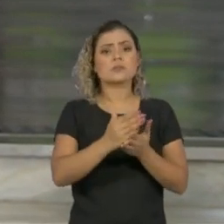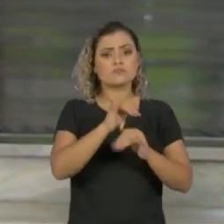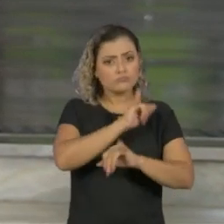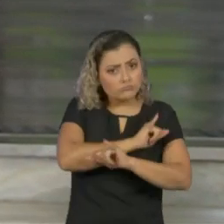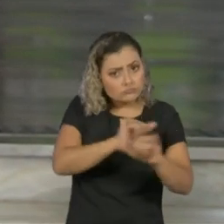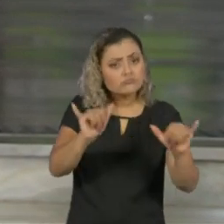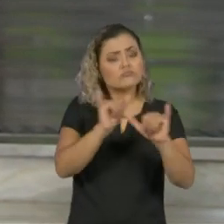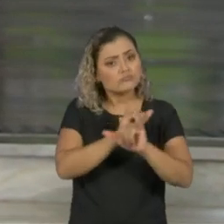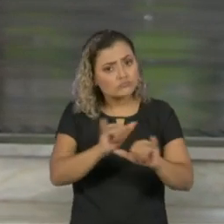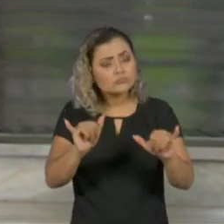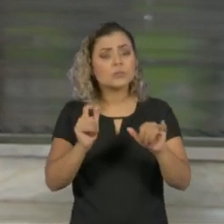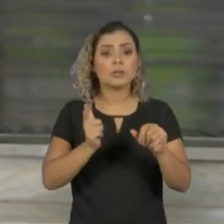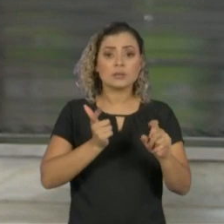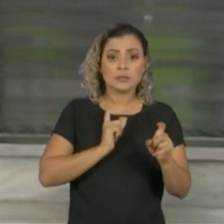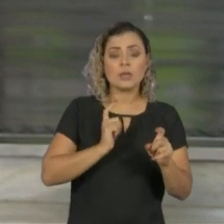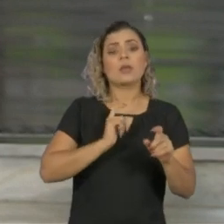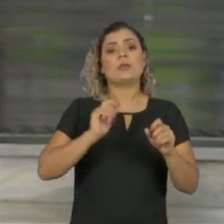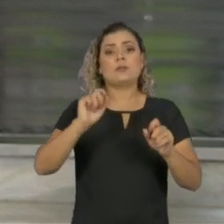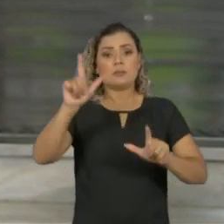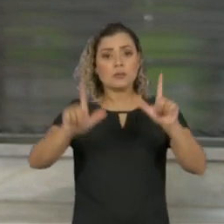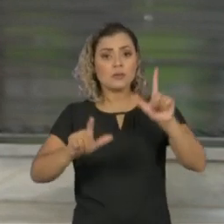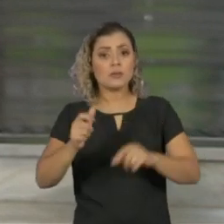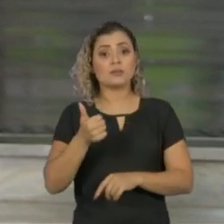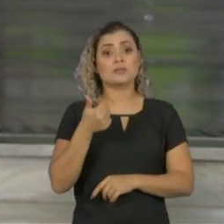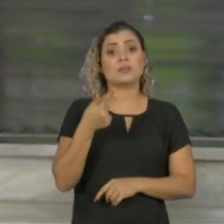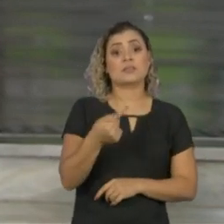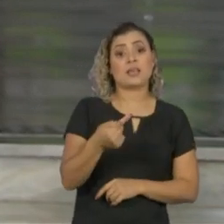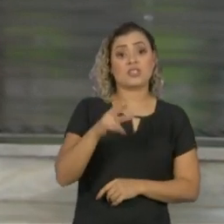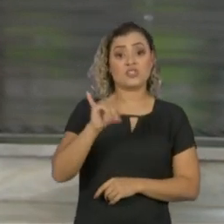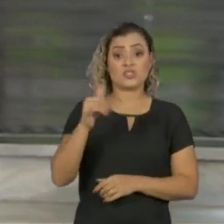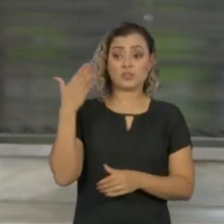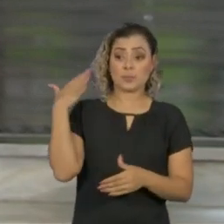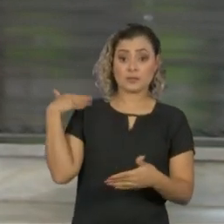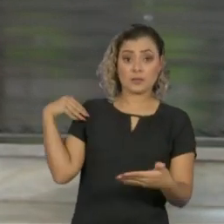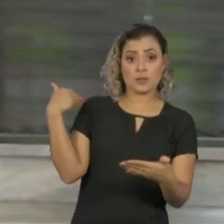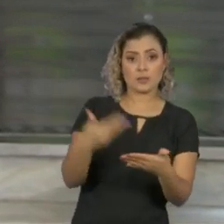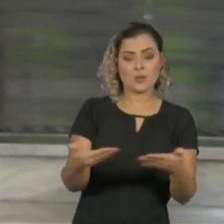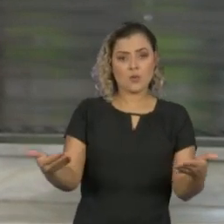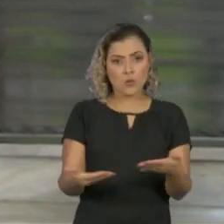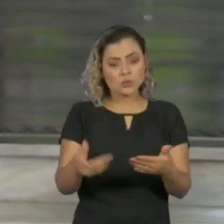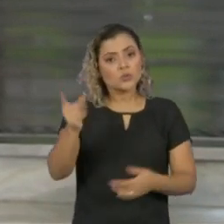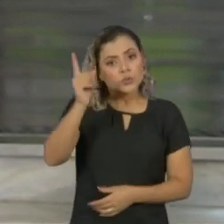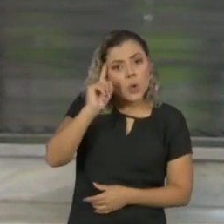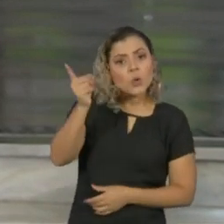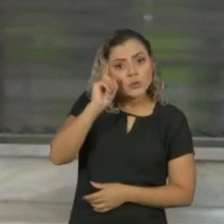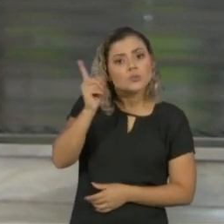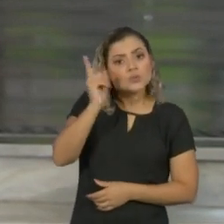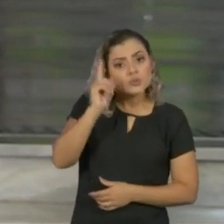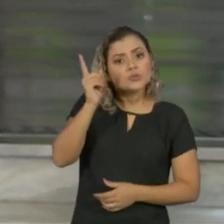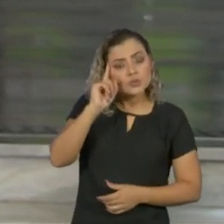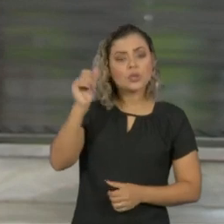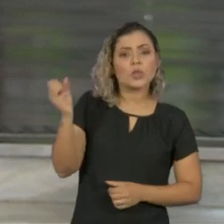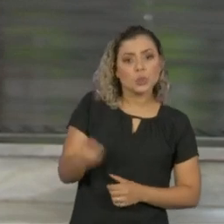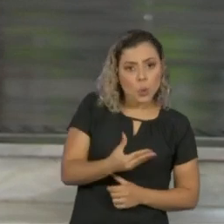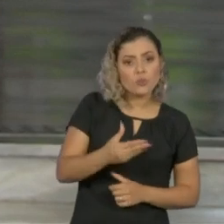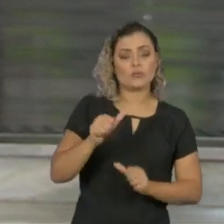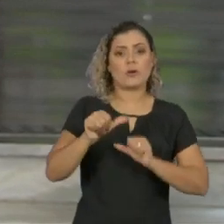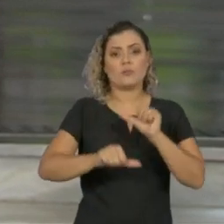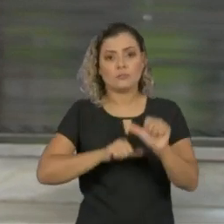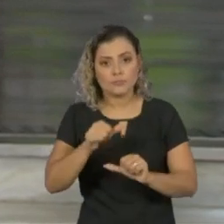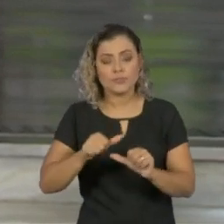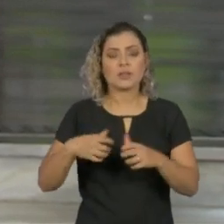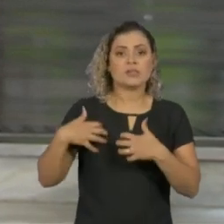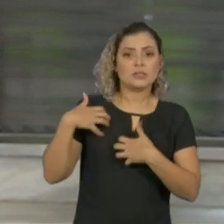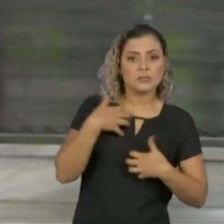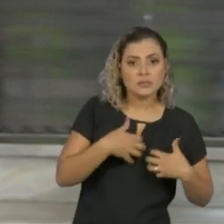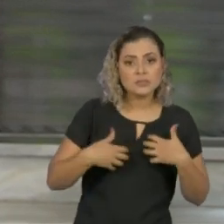fazendo encontros com a imprensa nos últimos 17 dias, que todo dia é um dia de agonia, é um